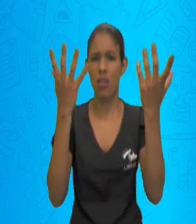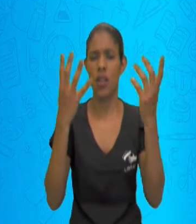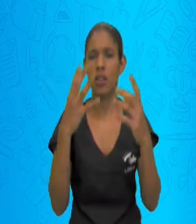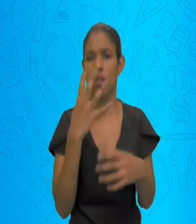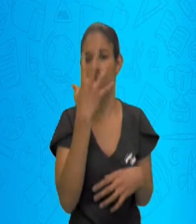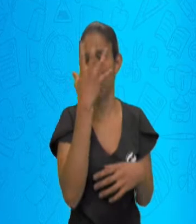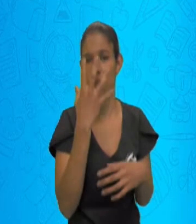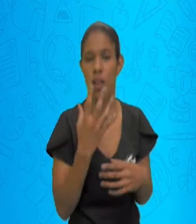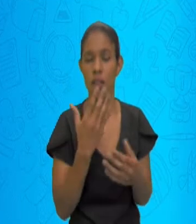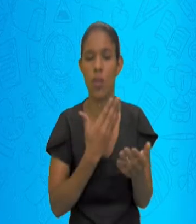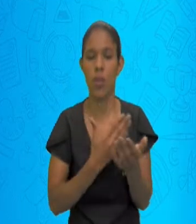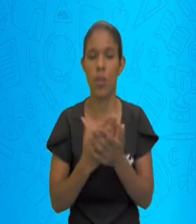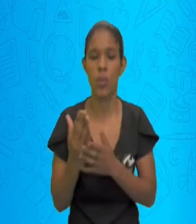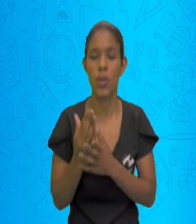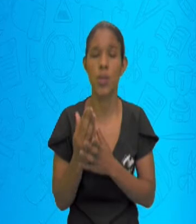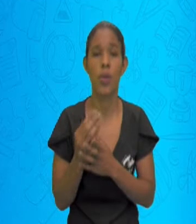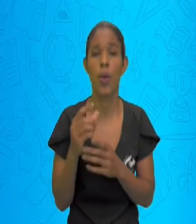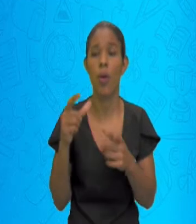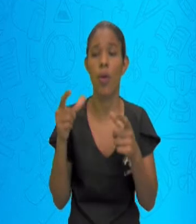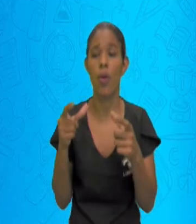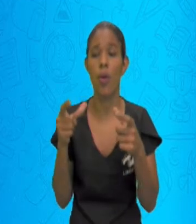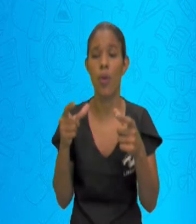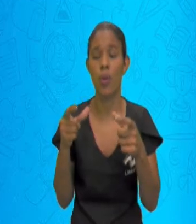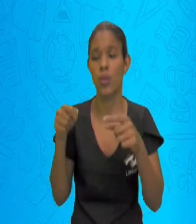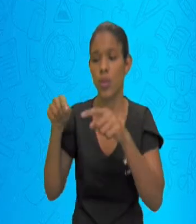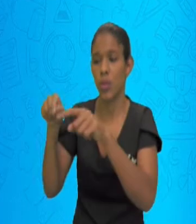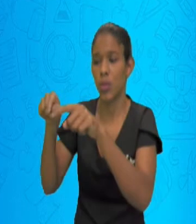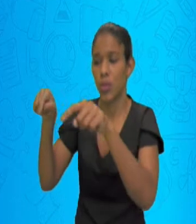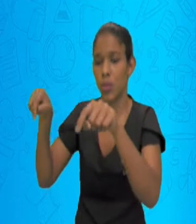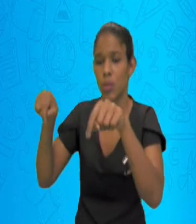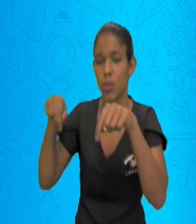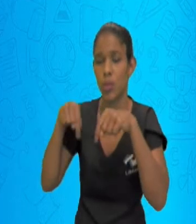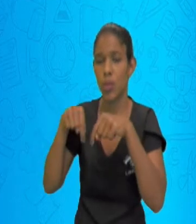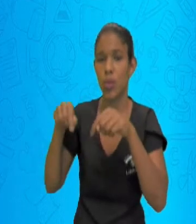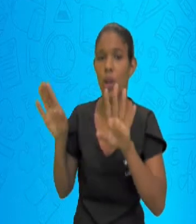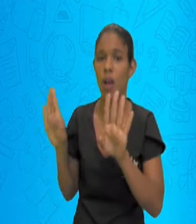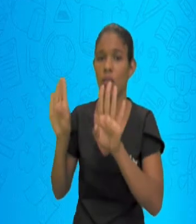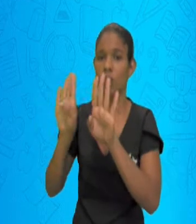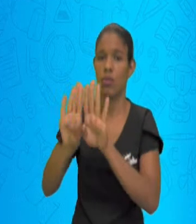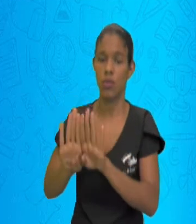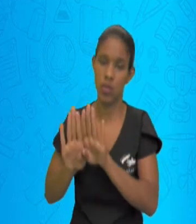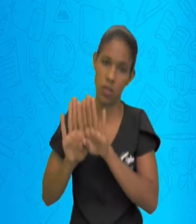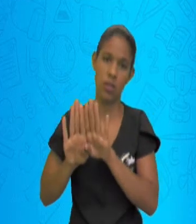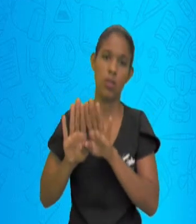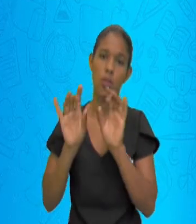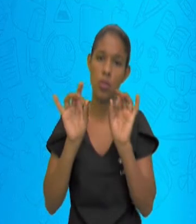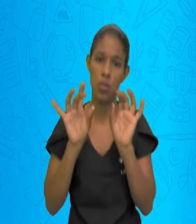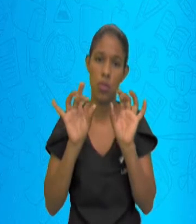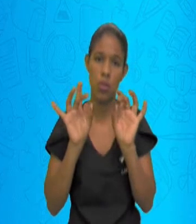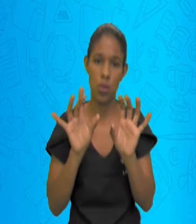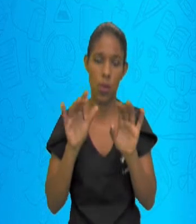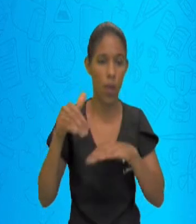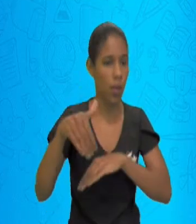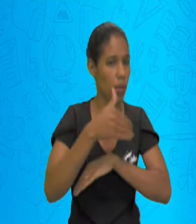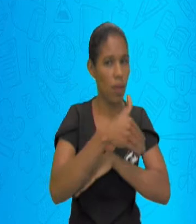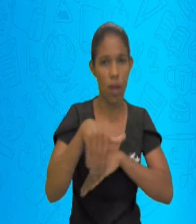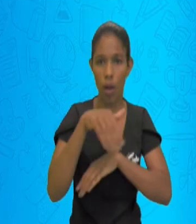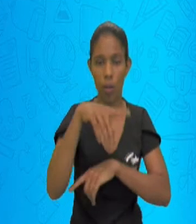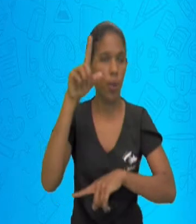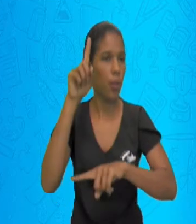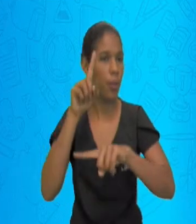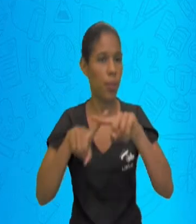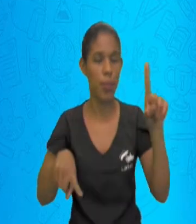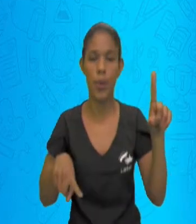salões. Então, essa manifestação na rua, né, ela passou a ser reprimida, porque